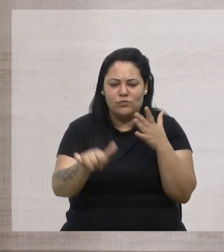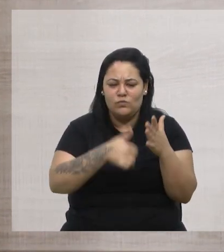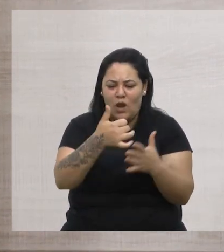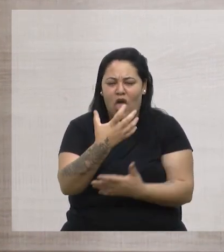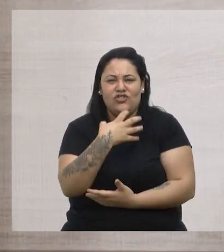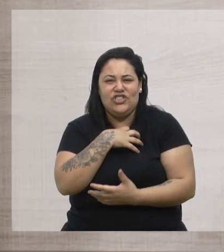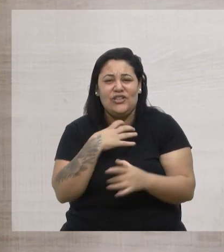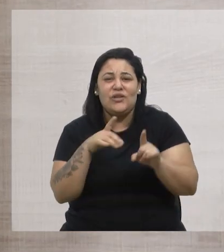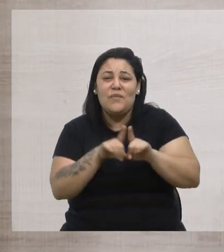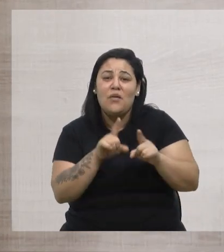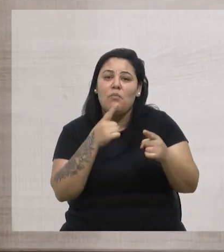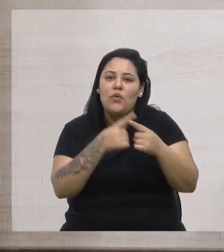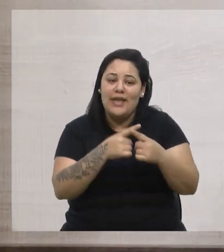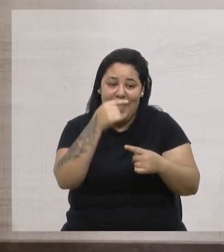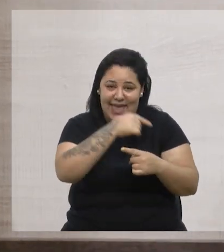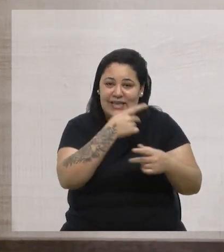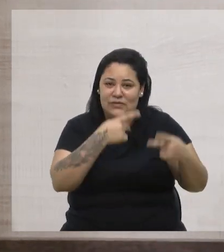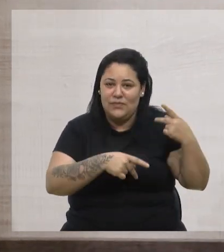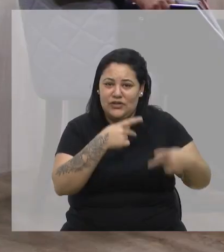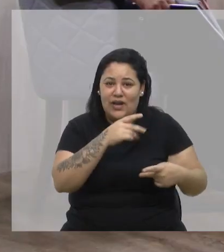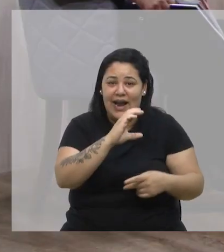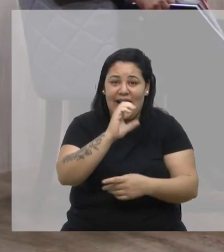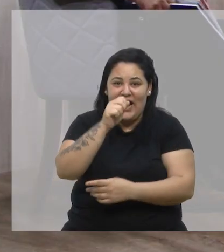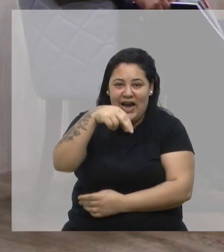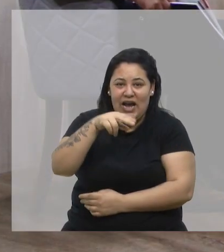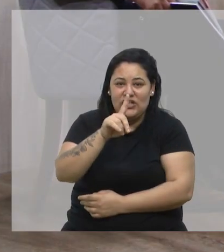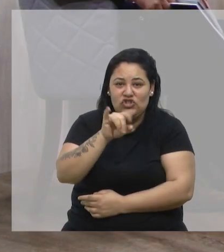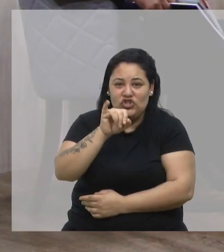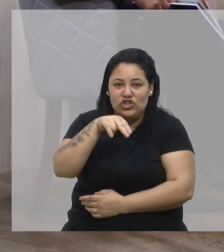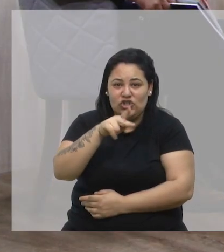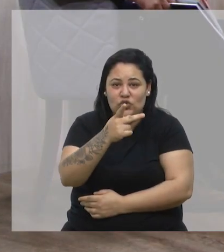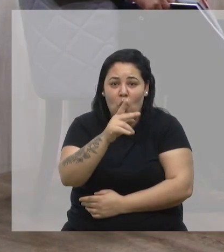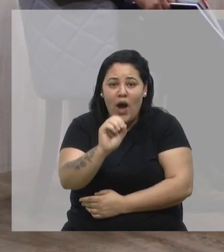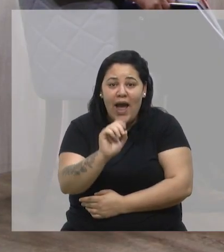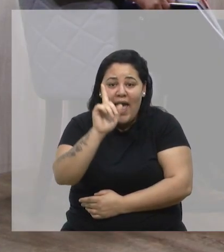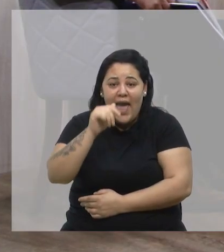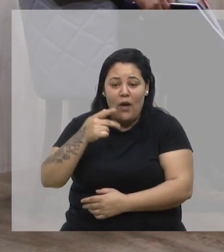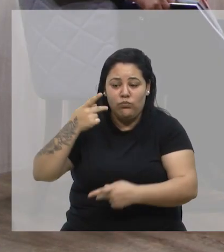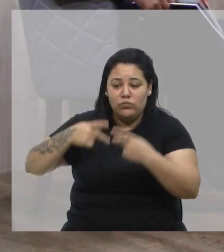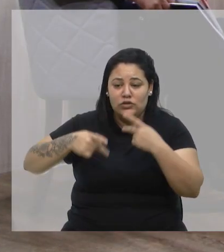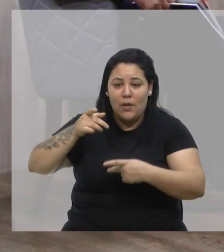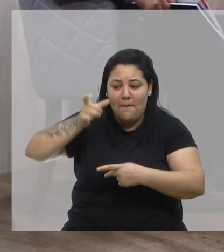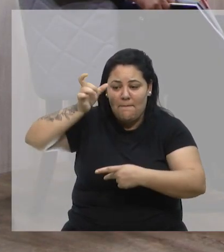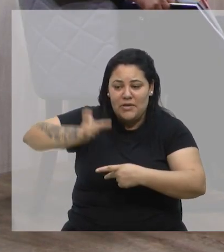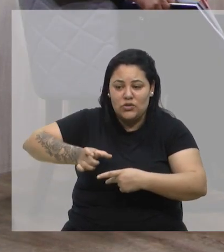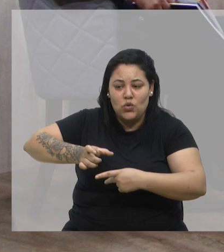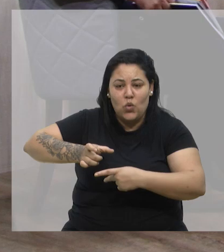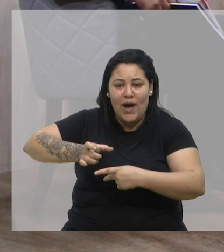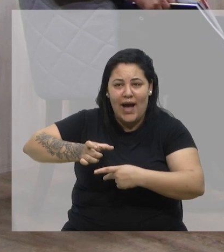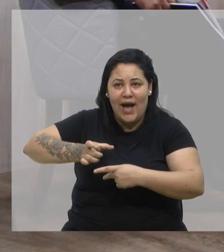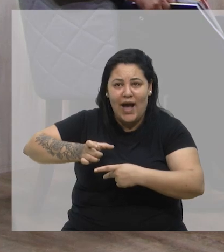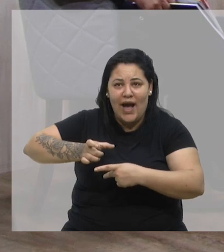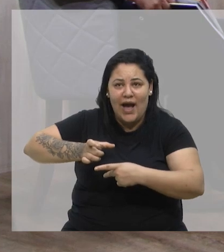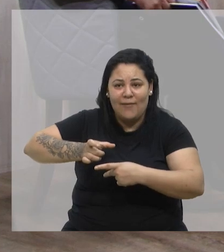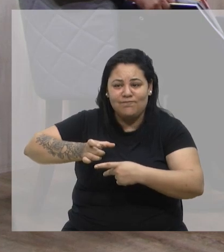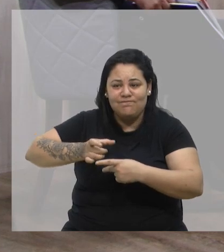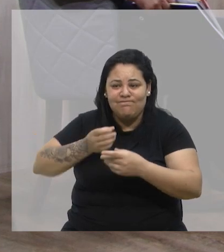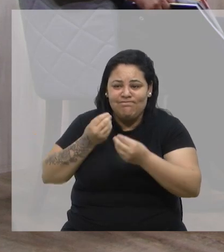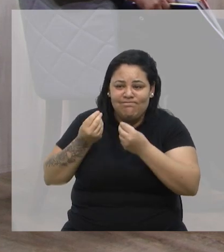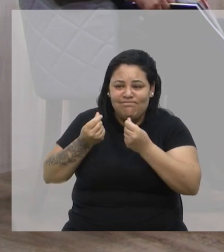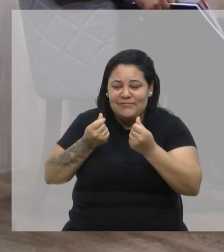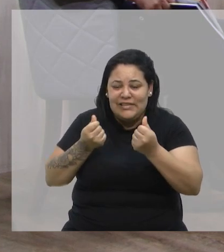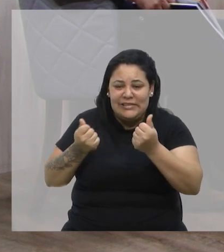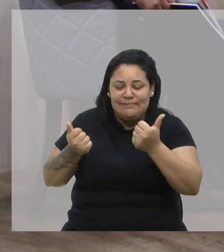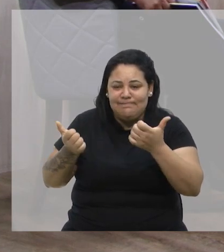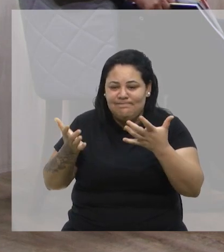eu tentei trabalhar isso da melhor forma possível, até porque esse personagem, que é o Candinho, né, ele é um personagem ambíguo